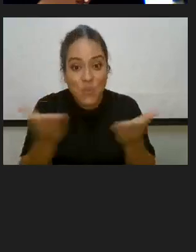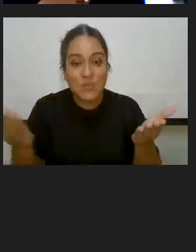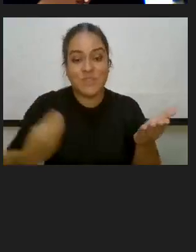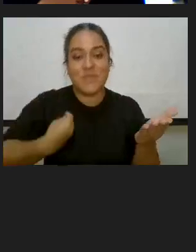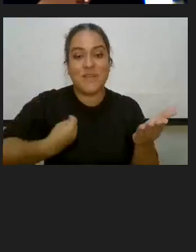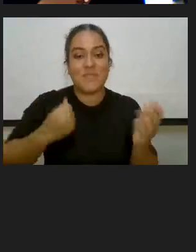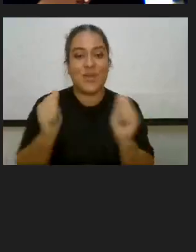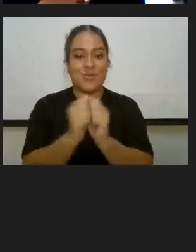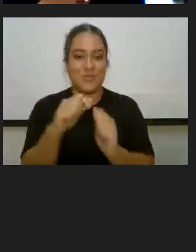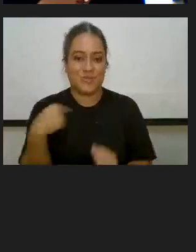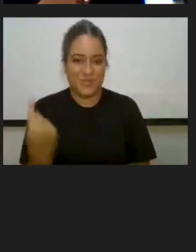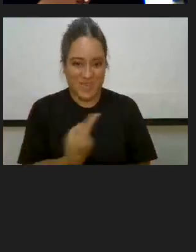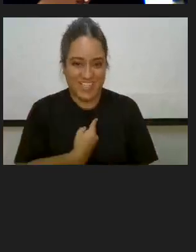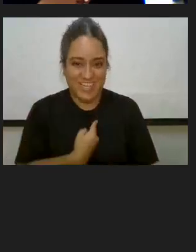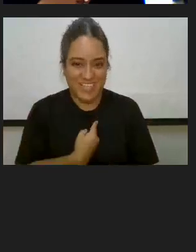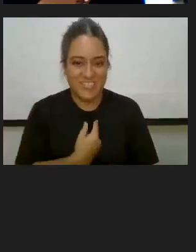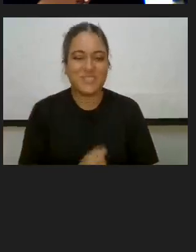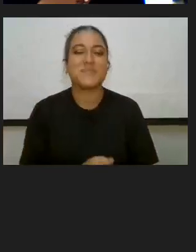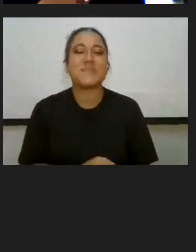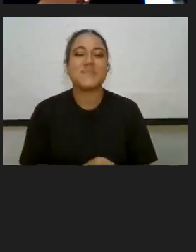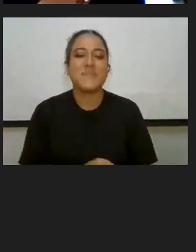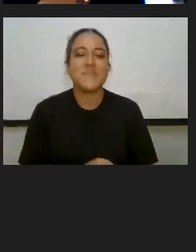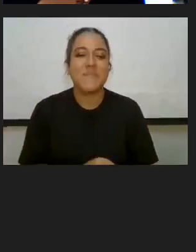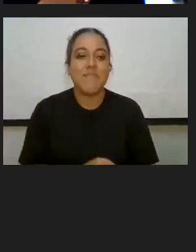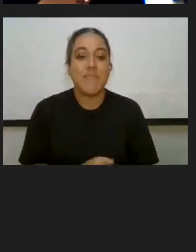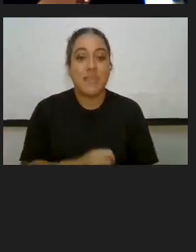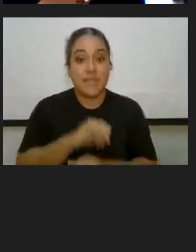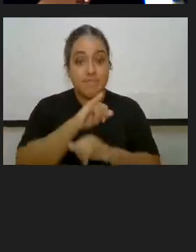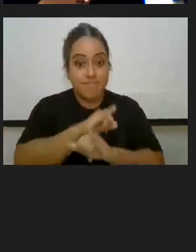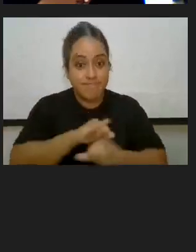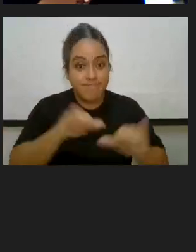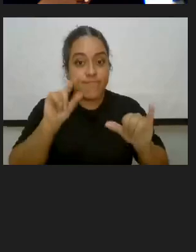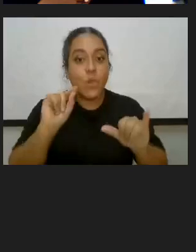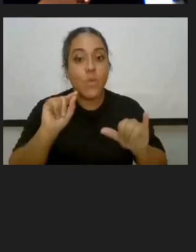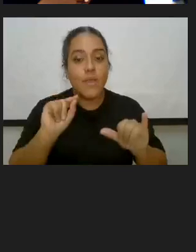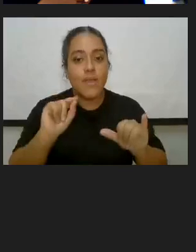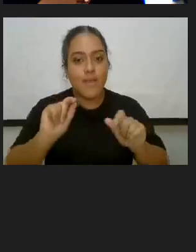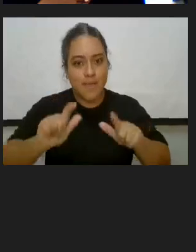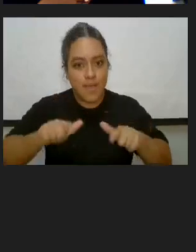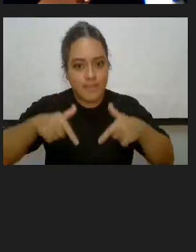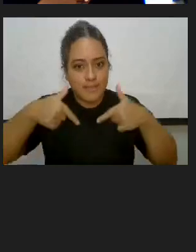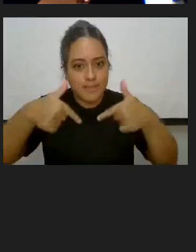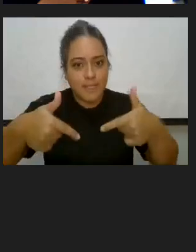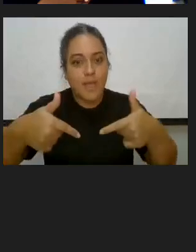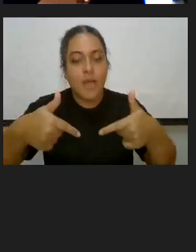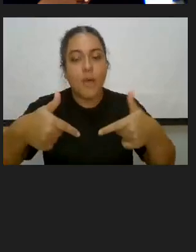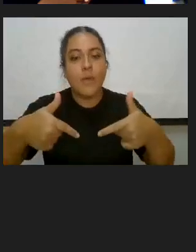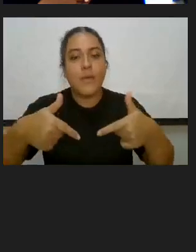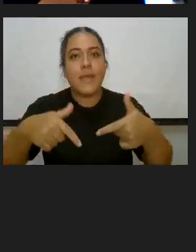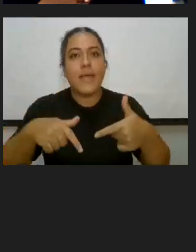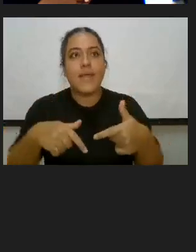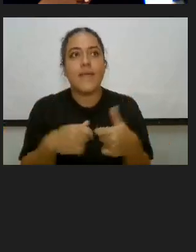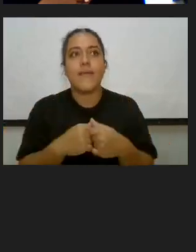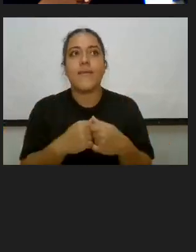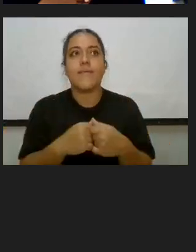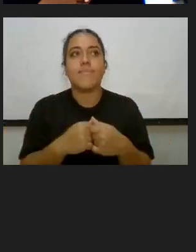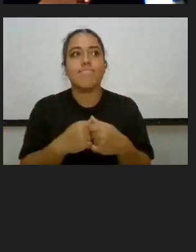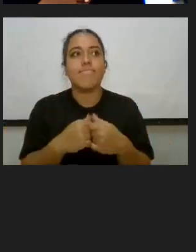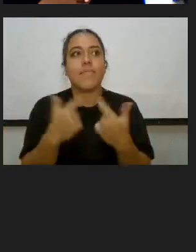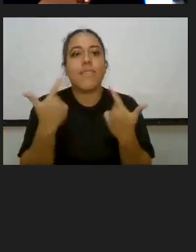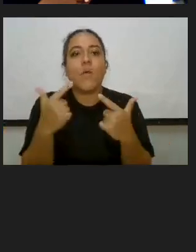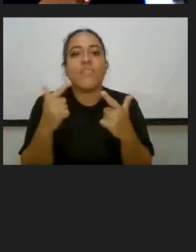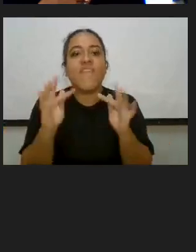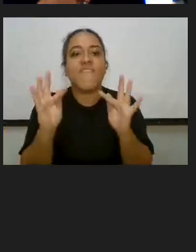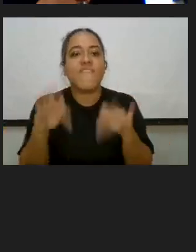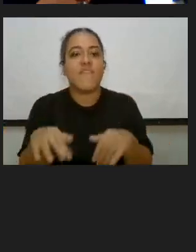gente. Dizer para vocês que essa ação, ela não tem um fim em si